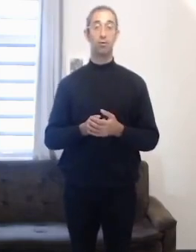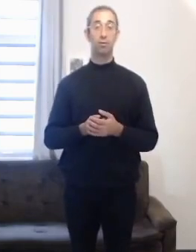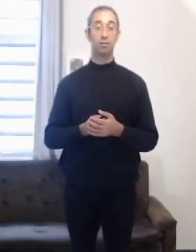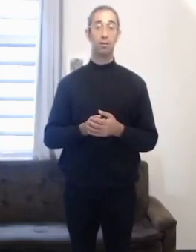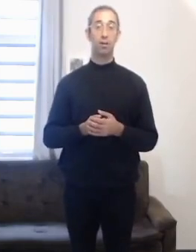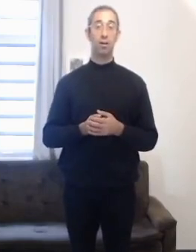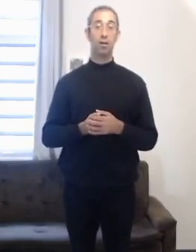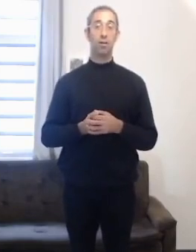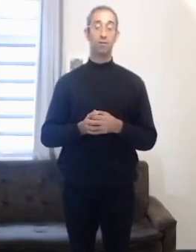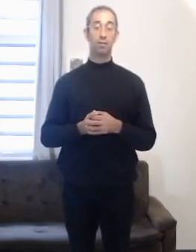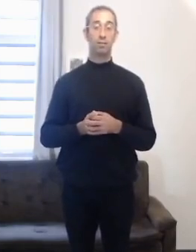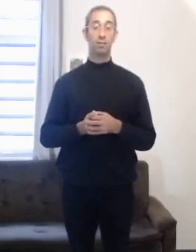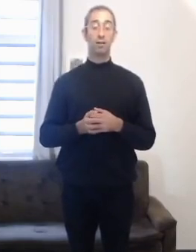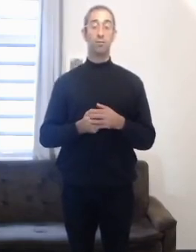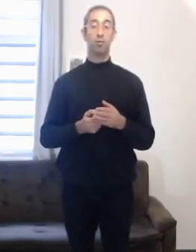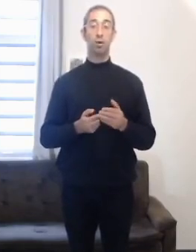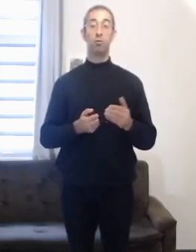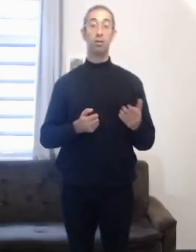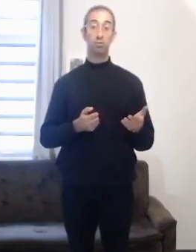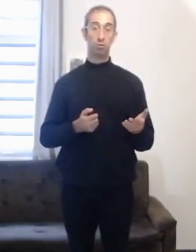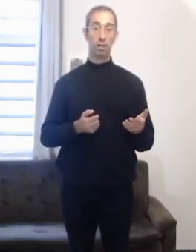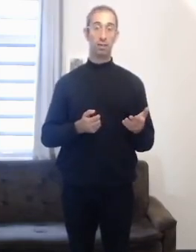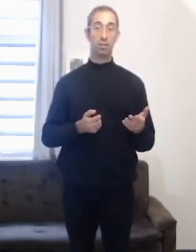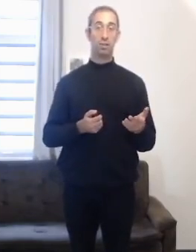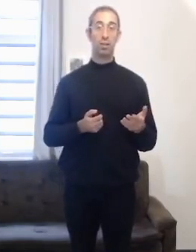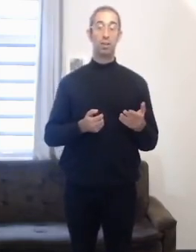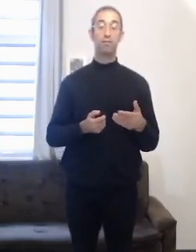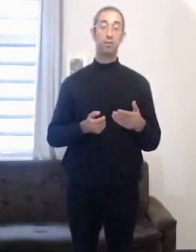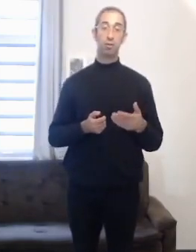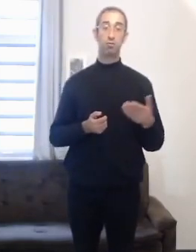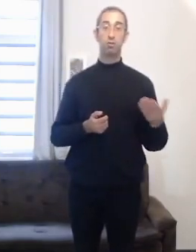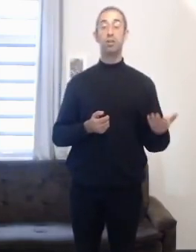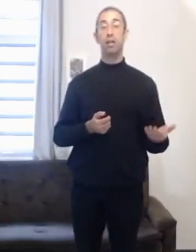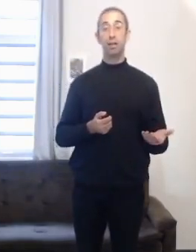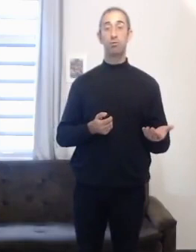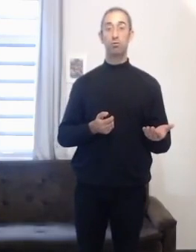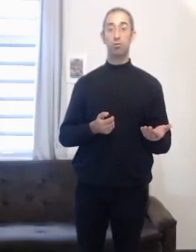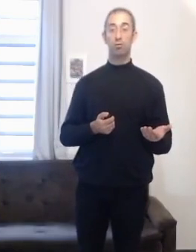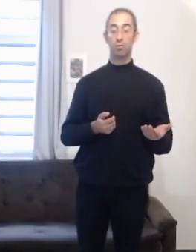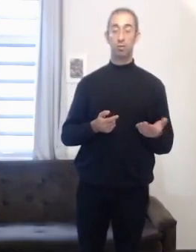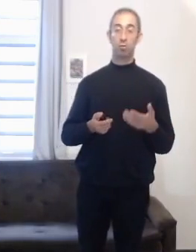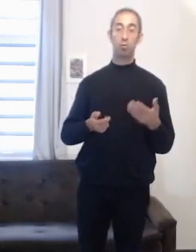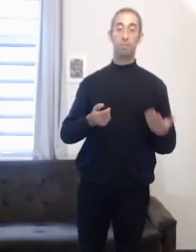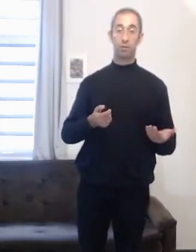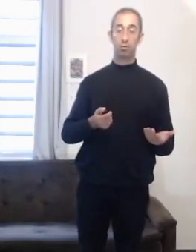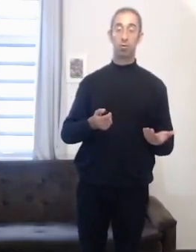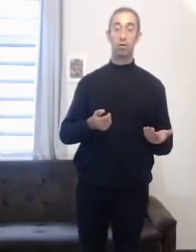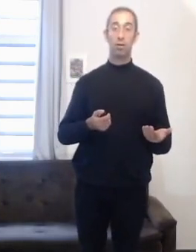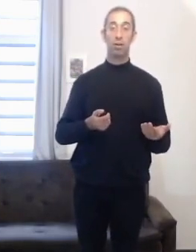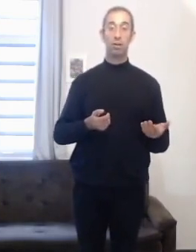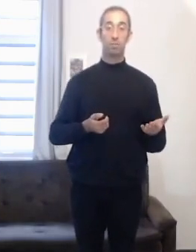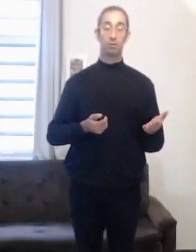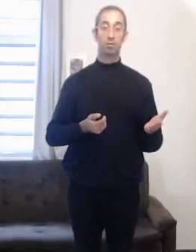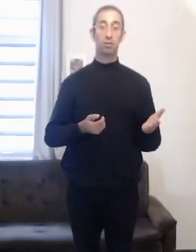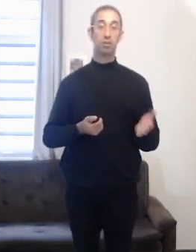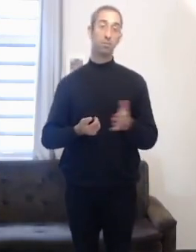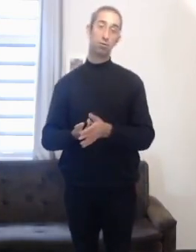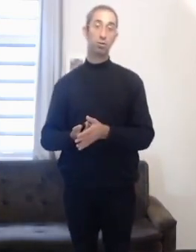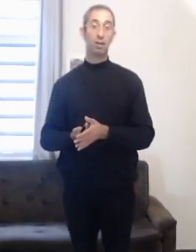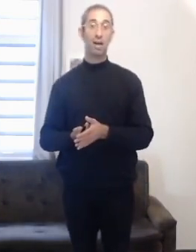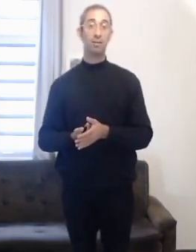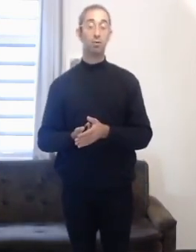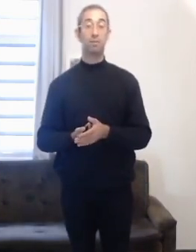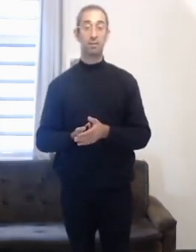as pessoas. Vocês vão correr o risco, né, de infringir os direitos de alguma pessoa, de uma pessoa se